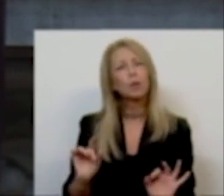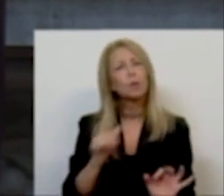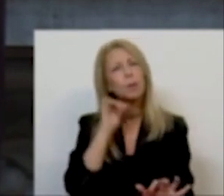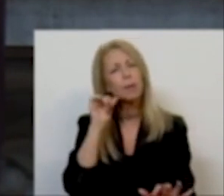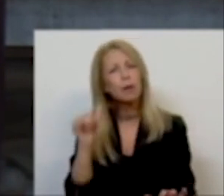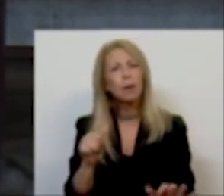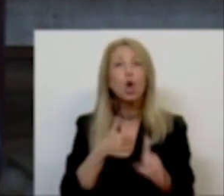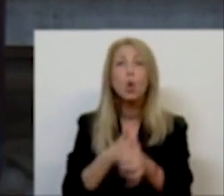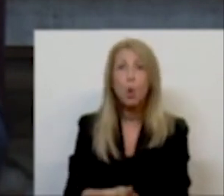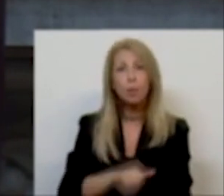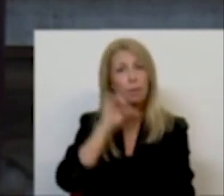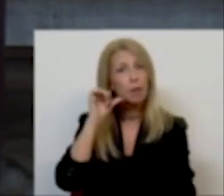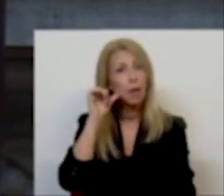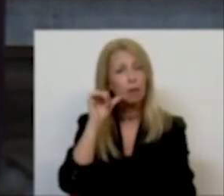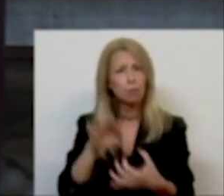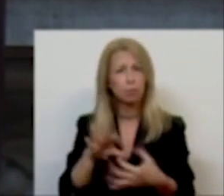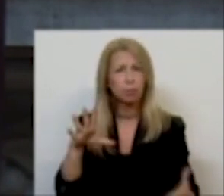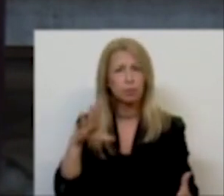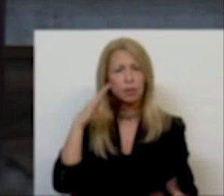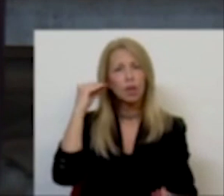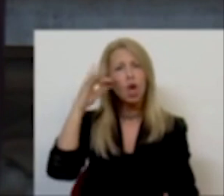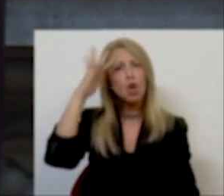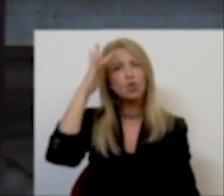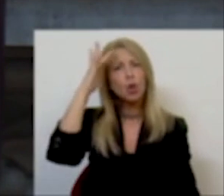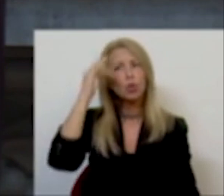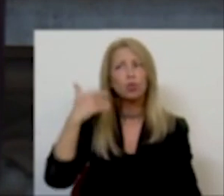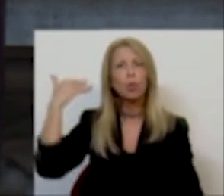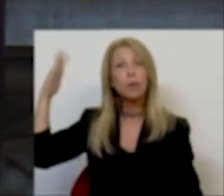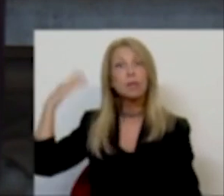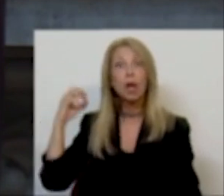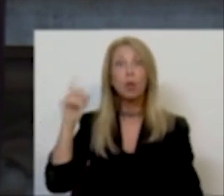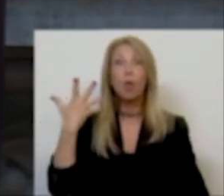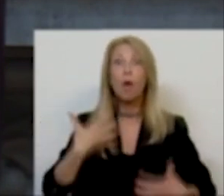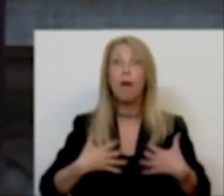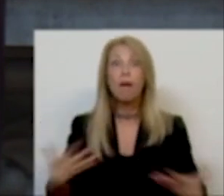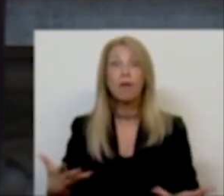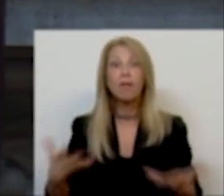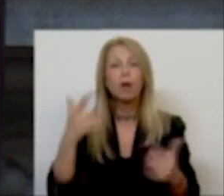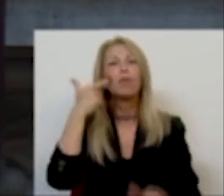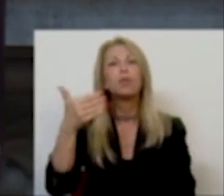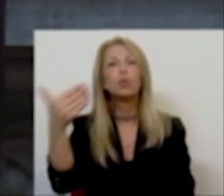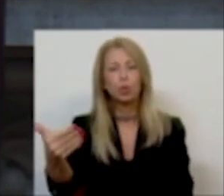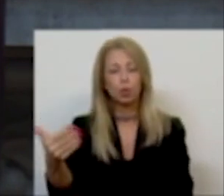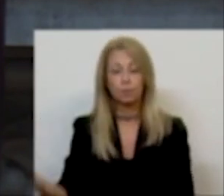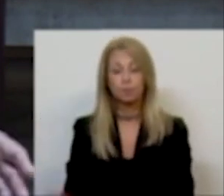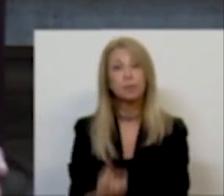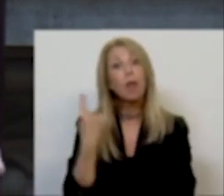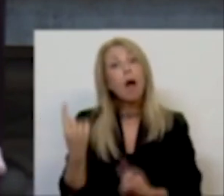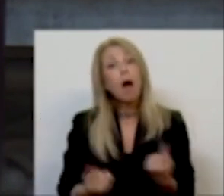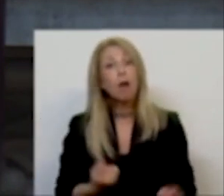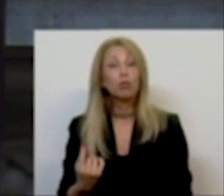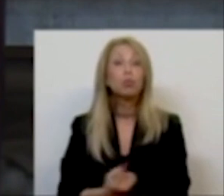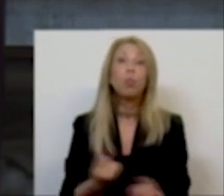não corresponde aos sonhos do passado ou aos anseios do futuro. Uns, porque em rigor, teriam